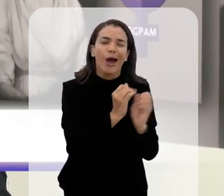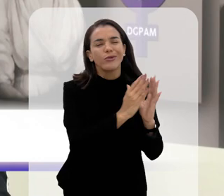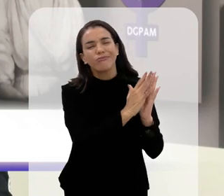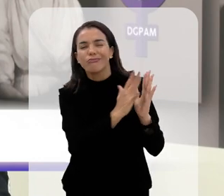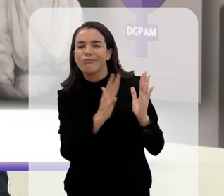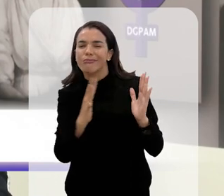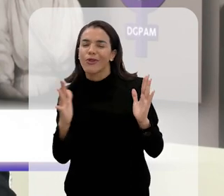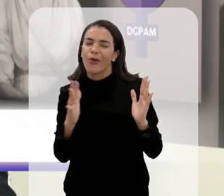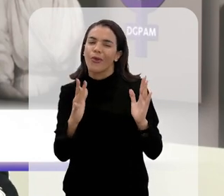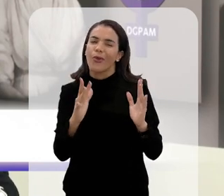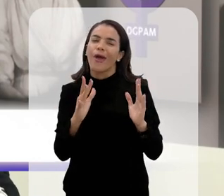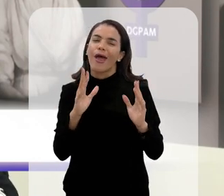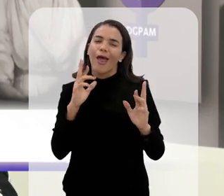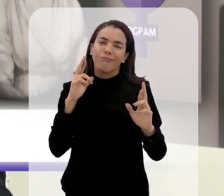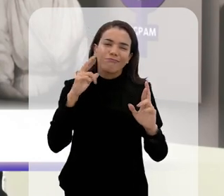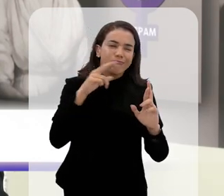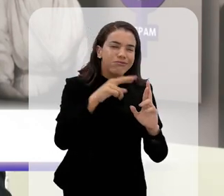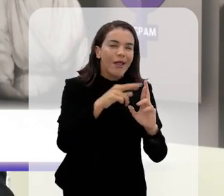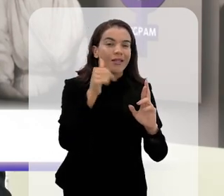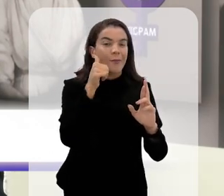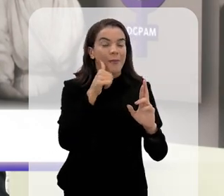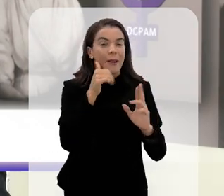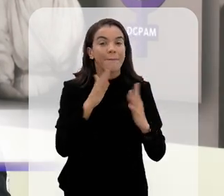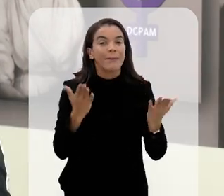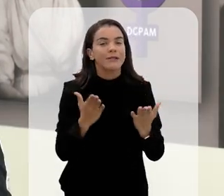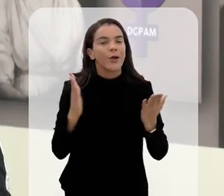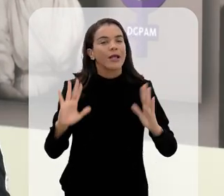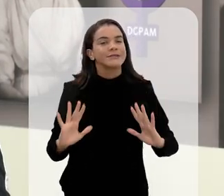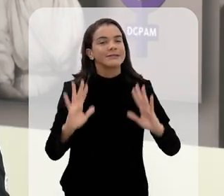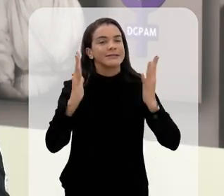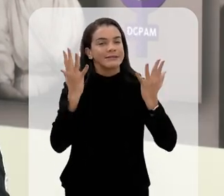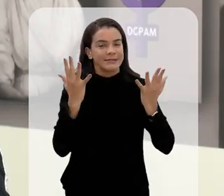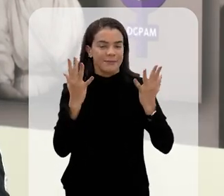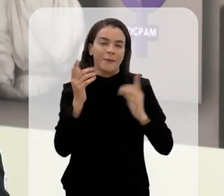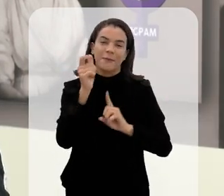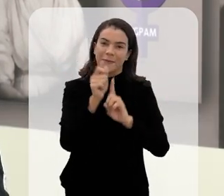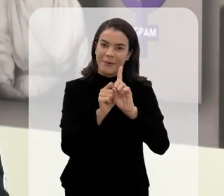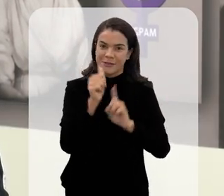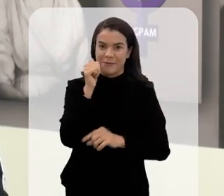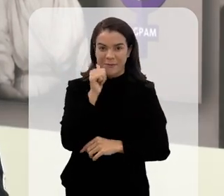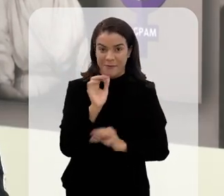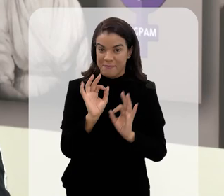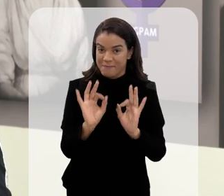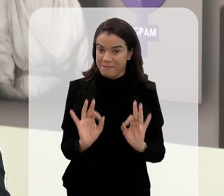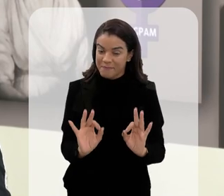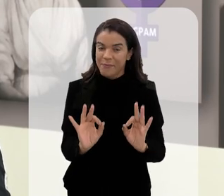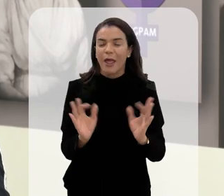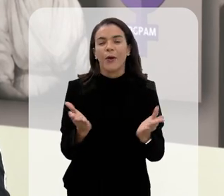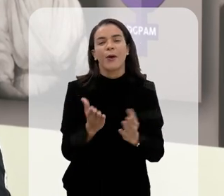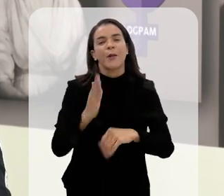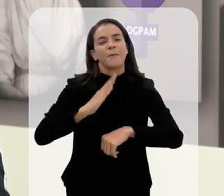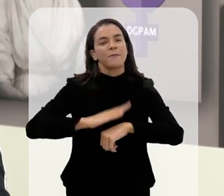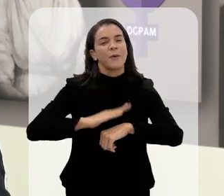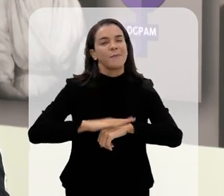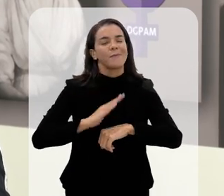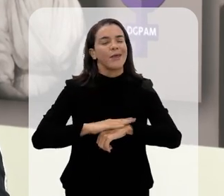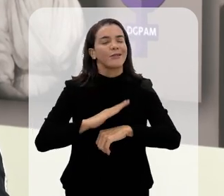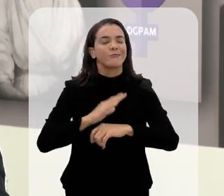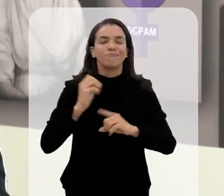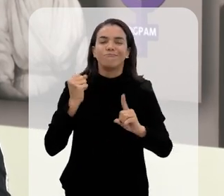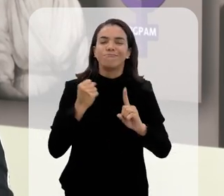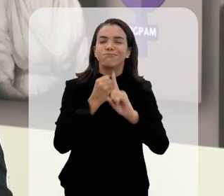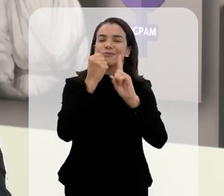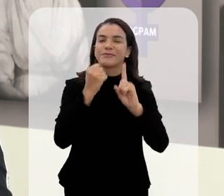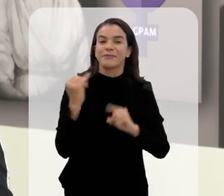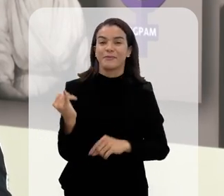mas esse mês nós comemoramos, celebramos como o mês da mulher. E num momento muito